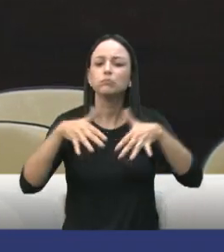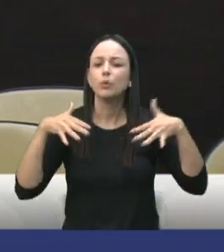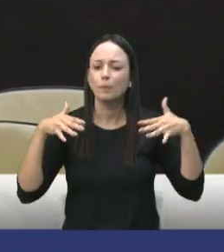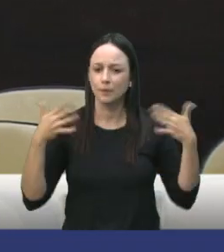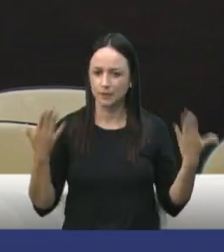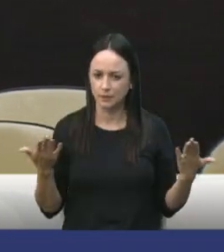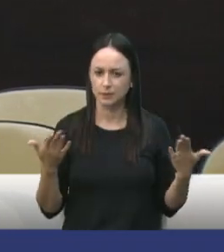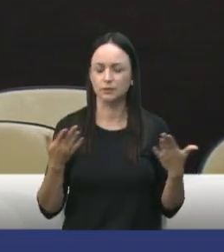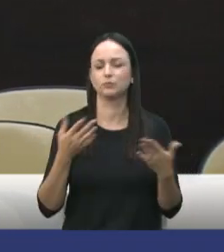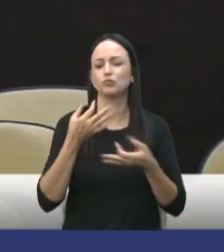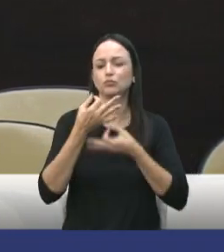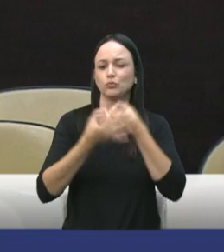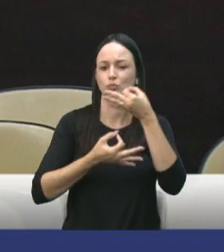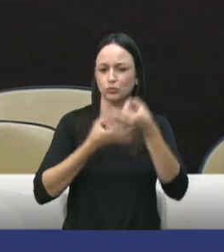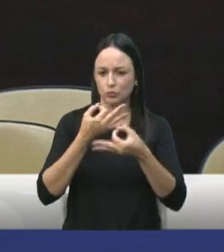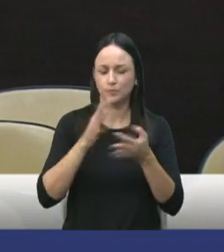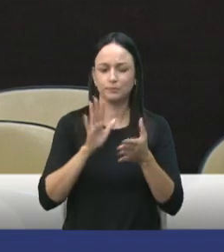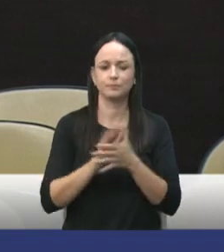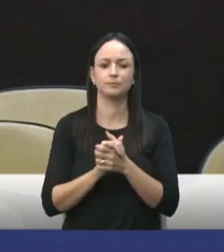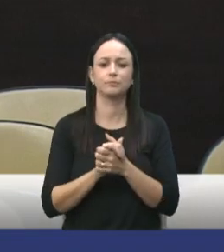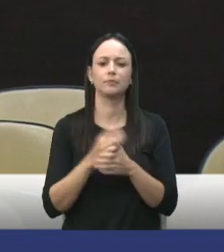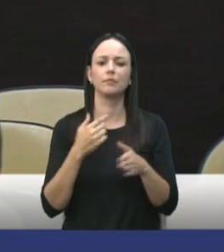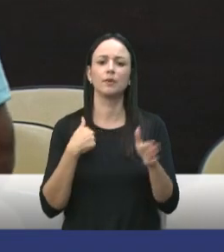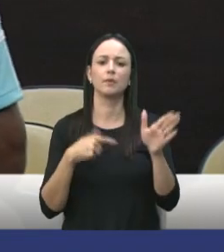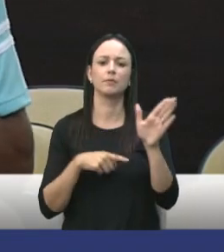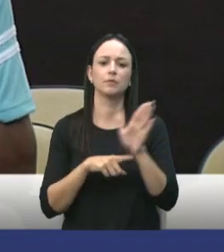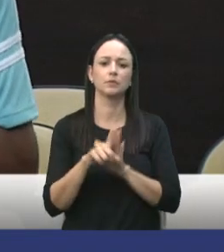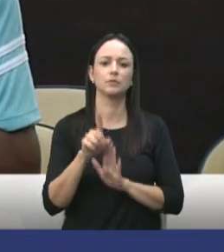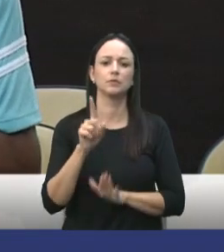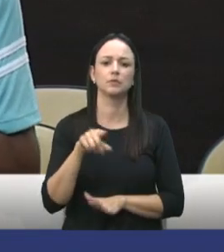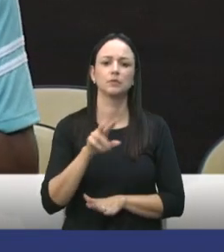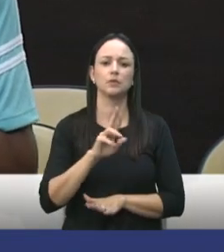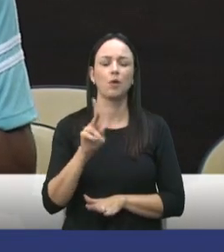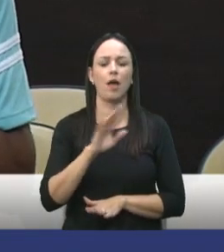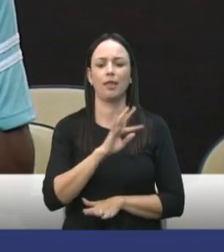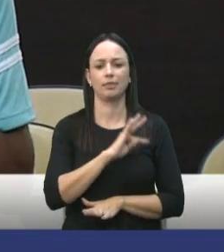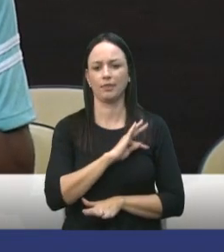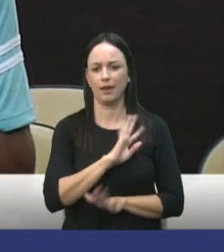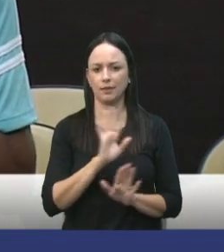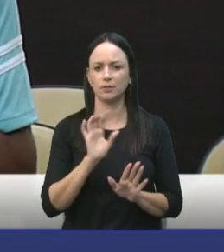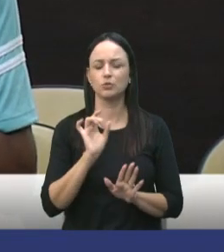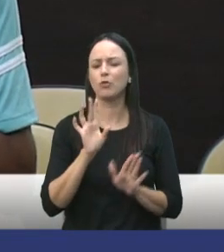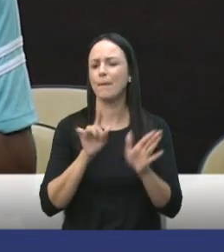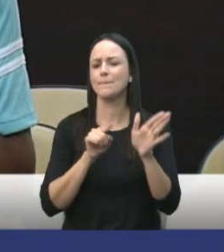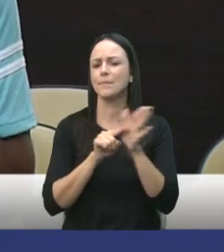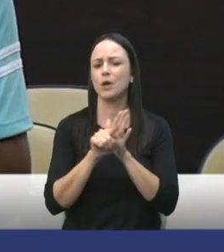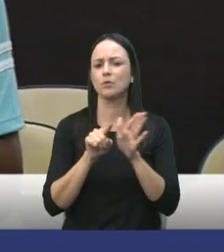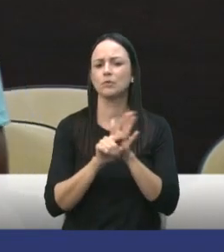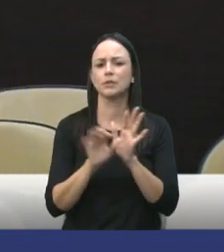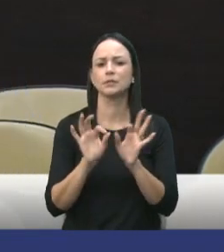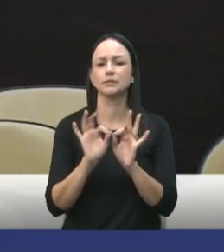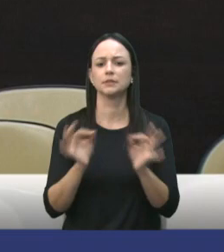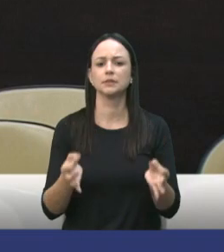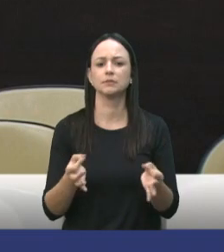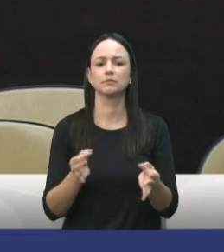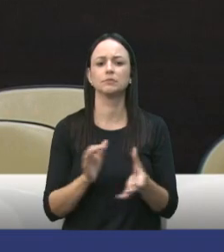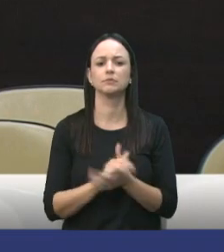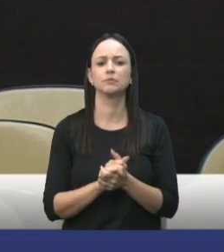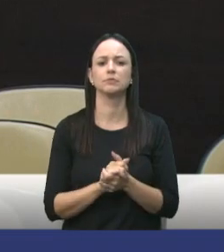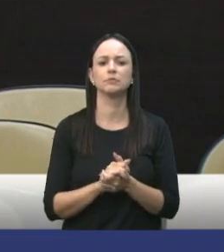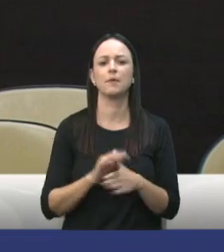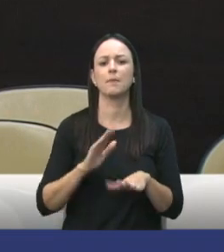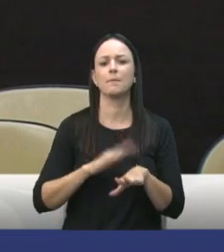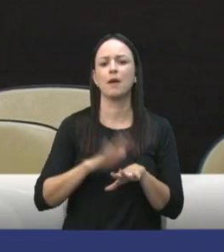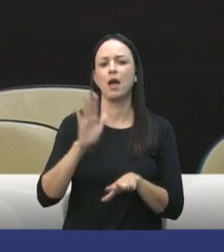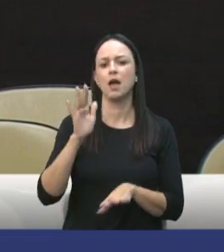essas sugestões. A pergunta que eu faço não são perguntas técnicas, são apenas perguntas simples e mais